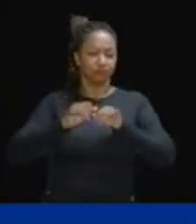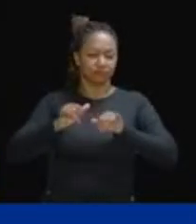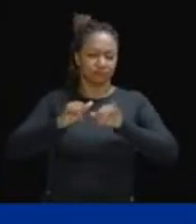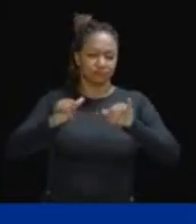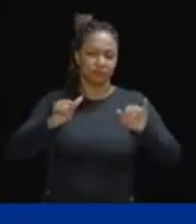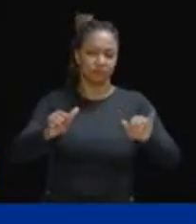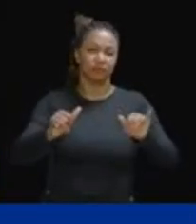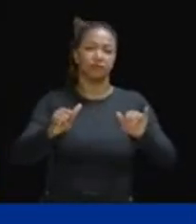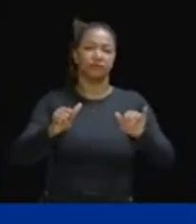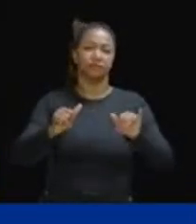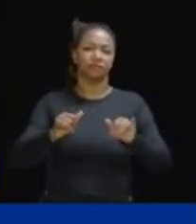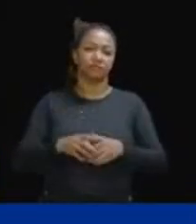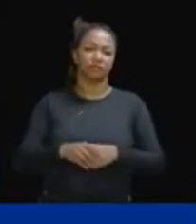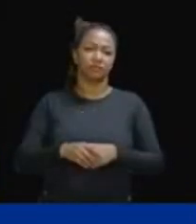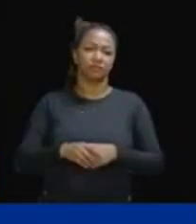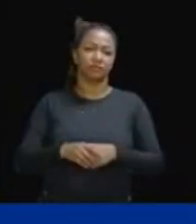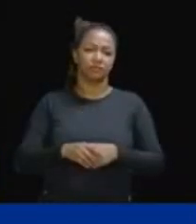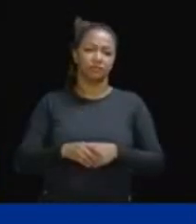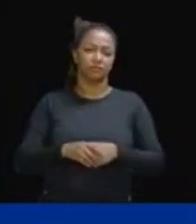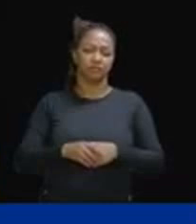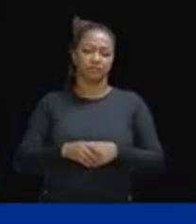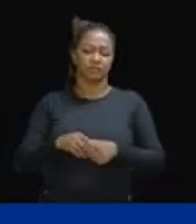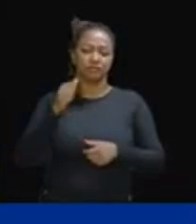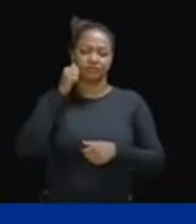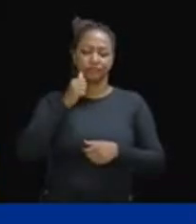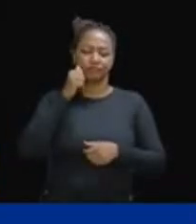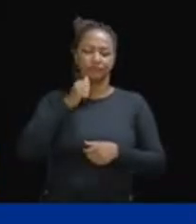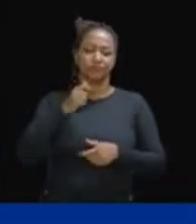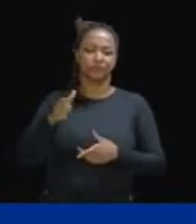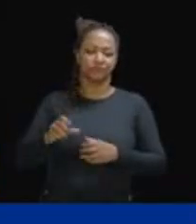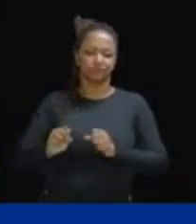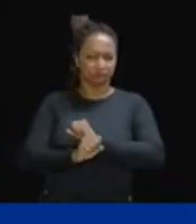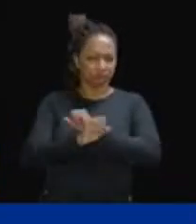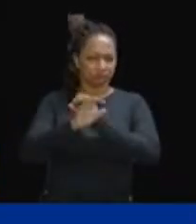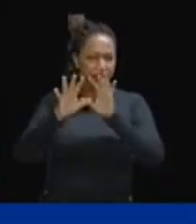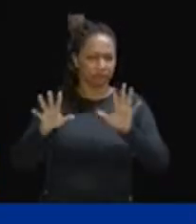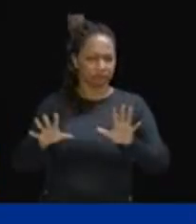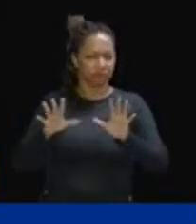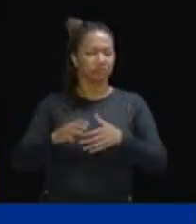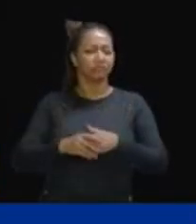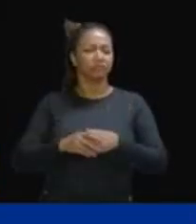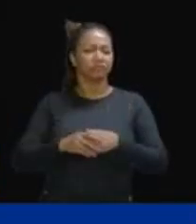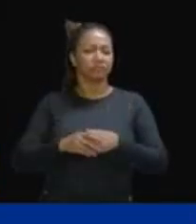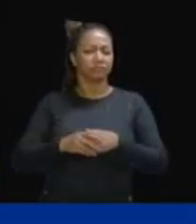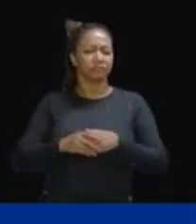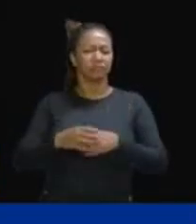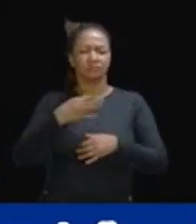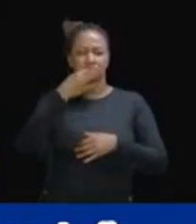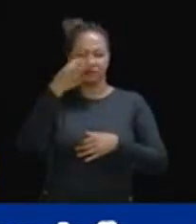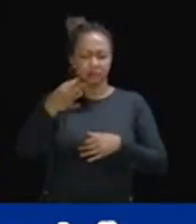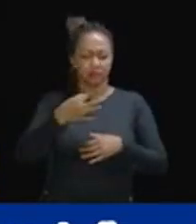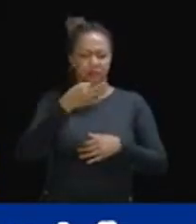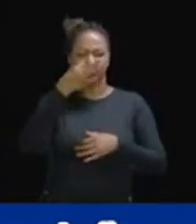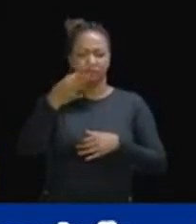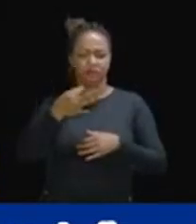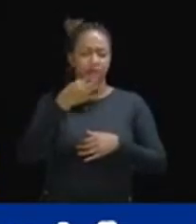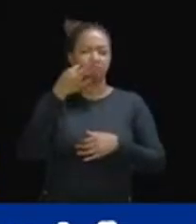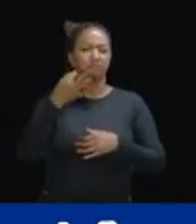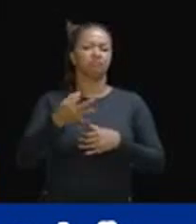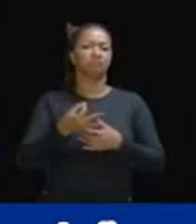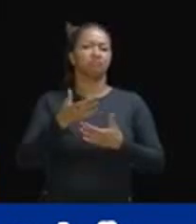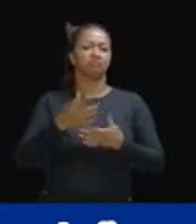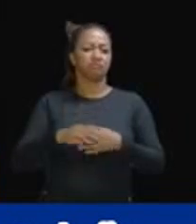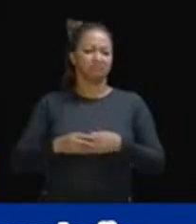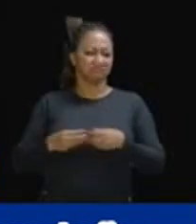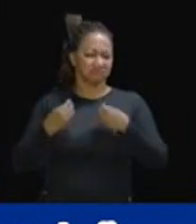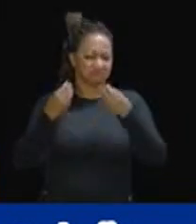propaganda, a recorrida ela foi clara em argumentar que a prefeitura de Macapá não